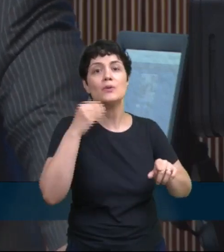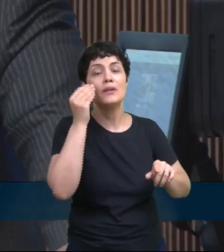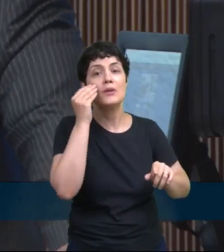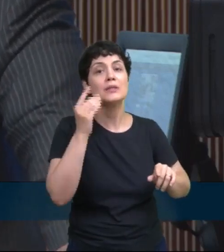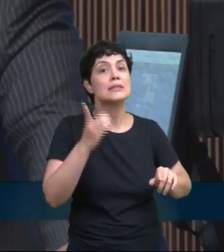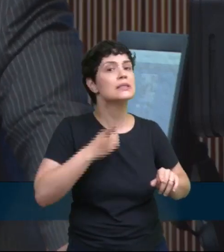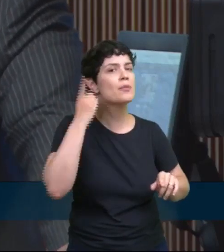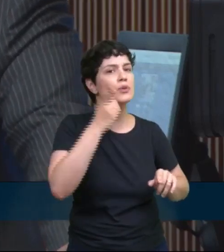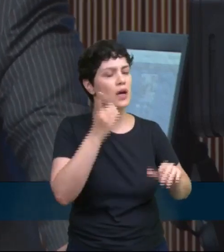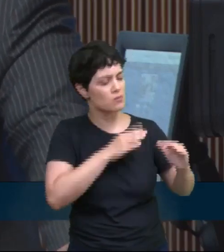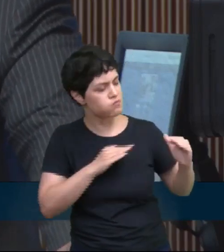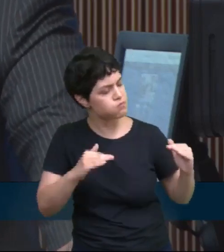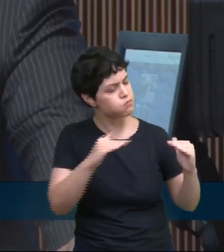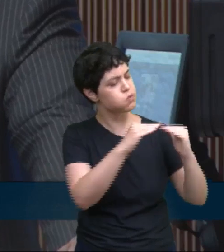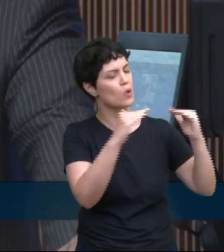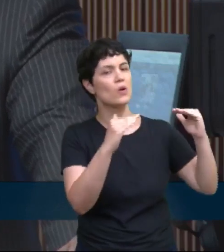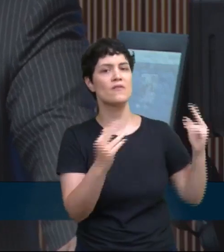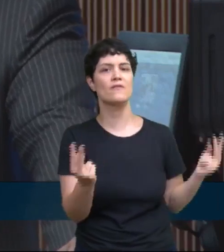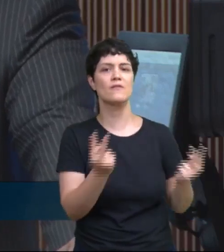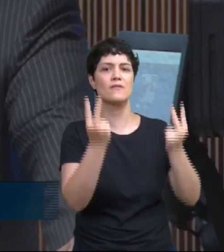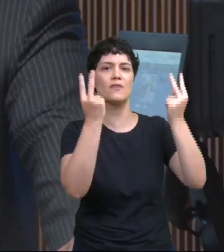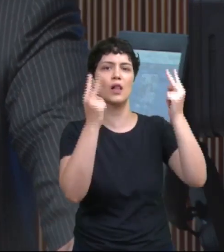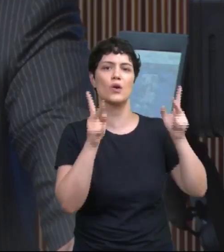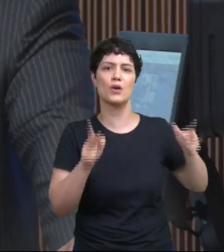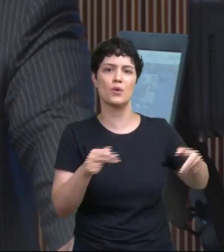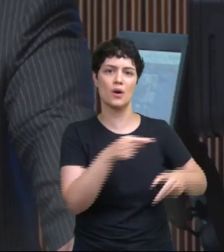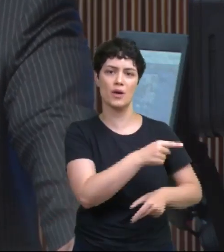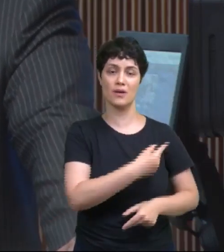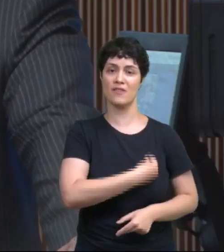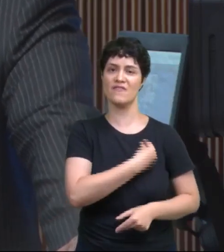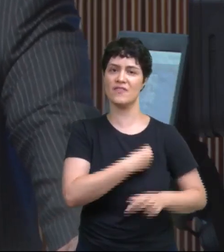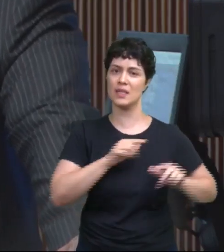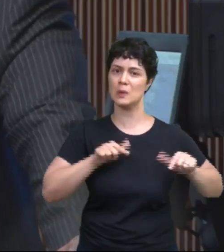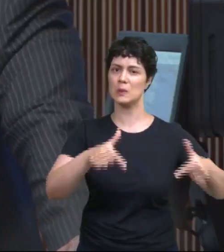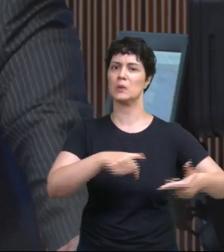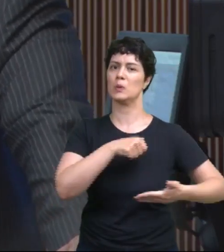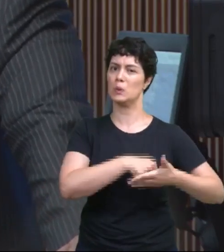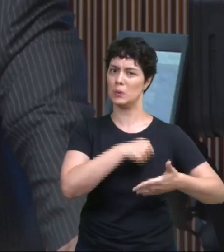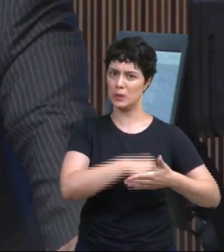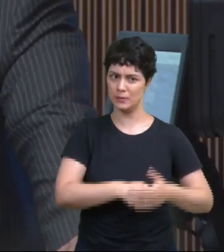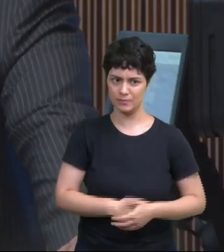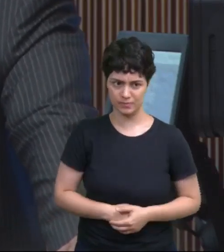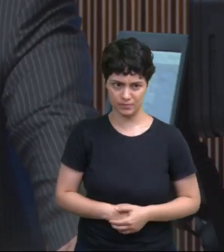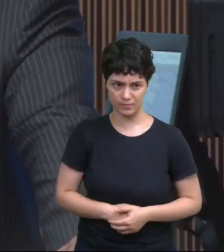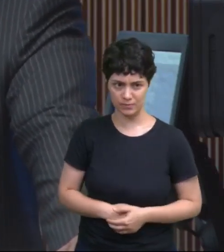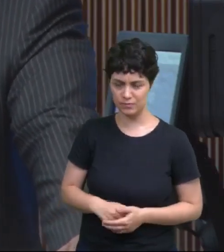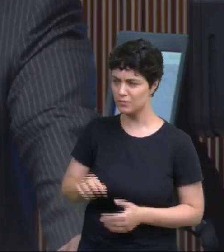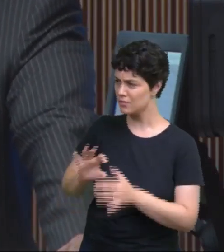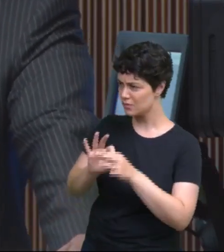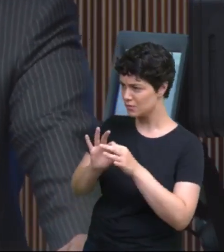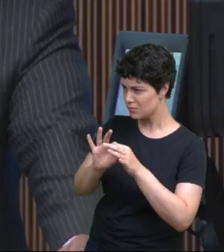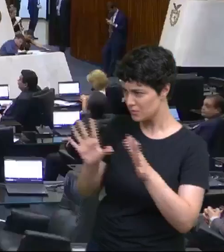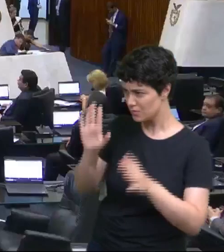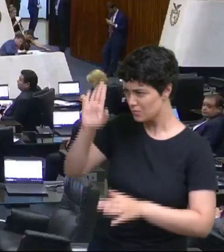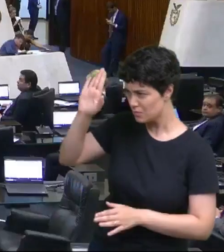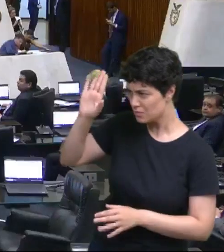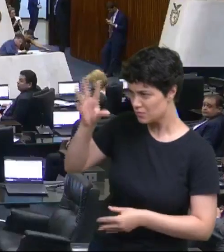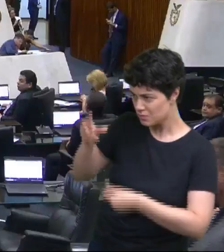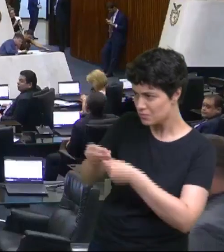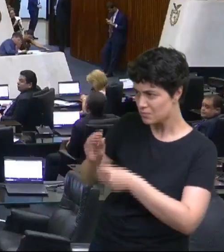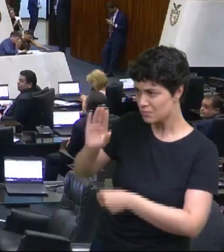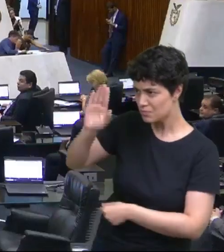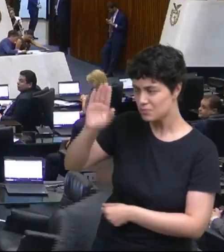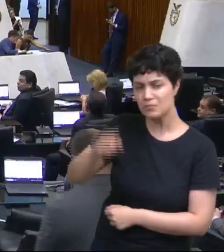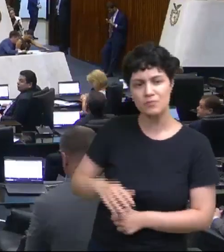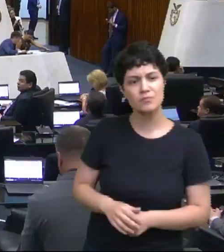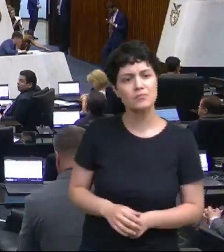fazer valer a sua vida de luta. Vossa Excelência me concede uma parte, deputado. Por favor, deputado. Assim